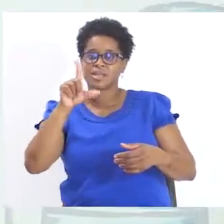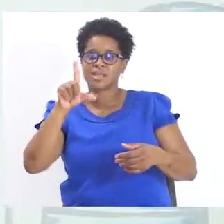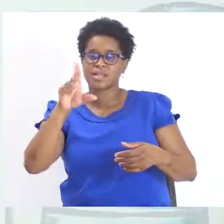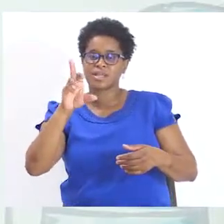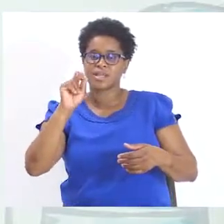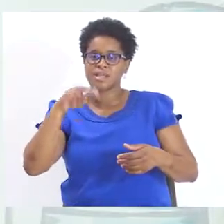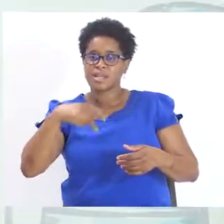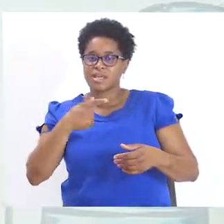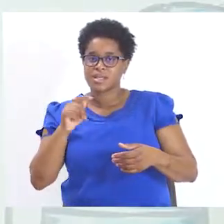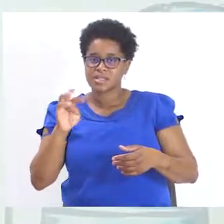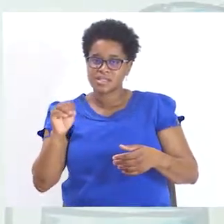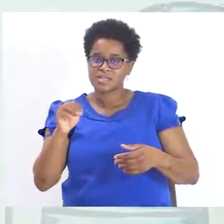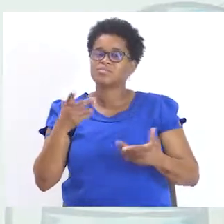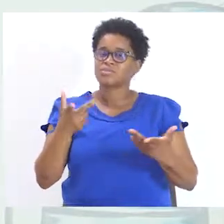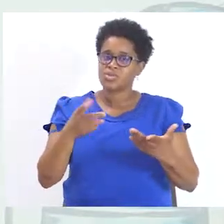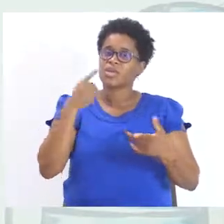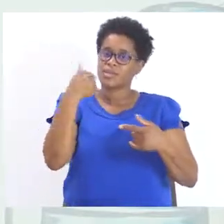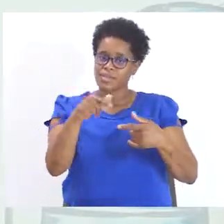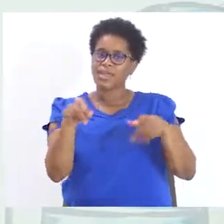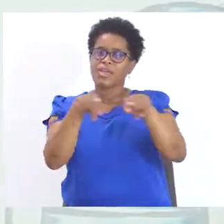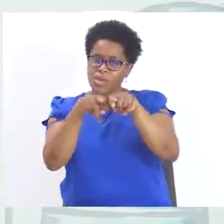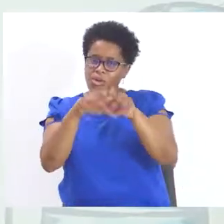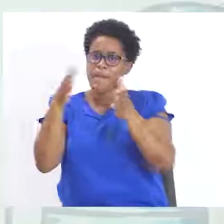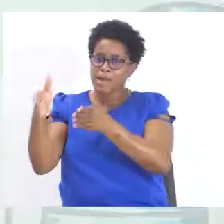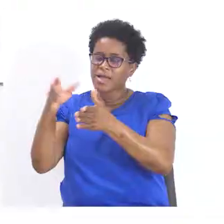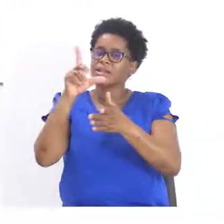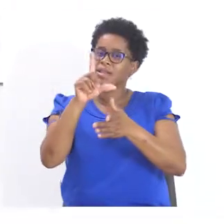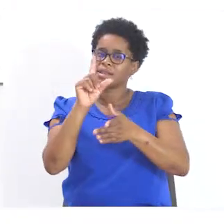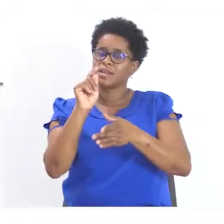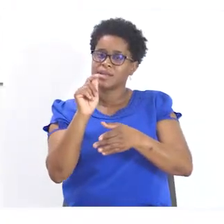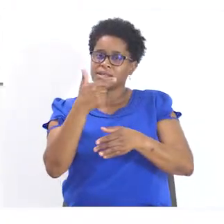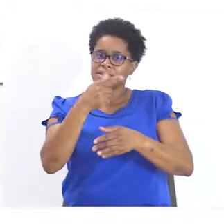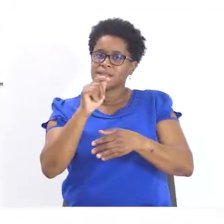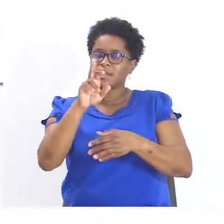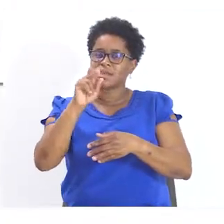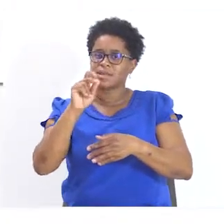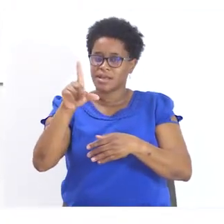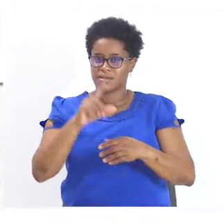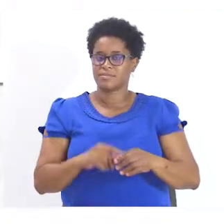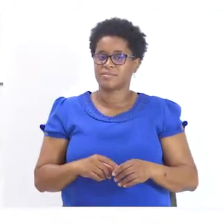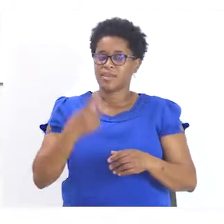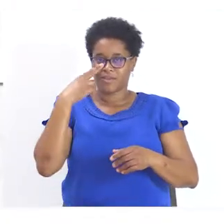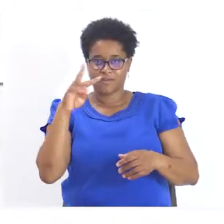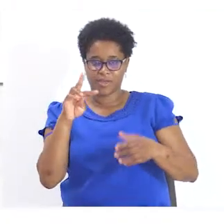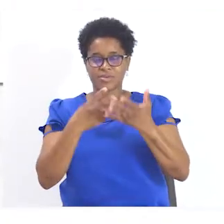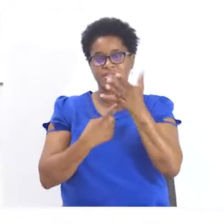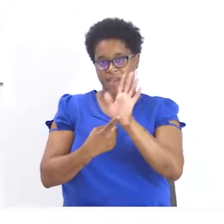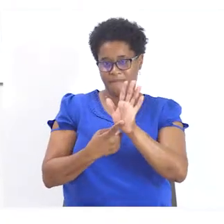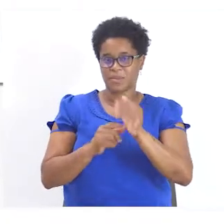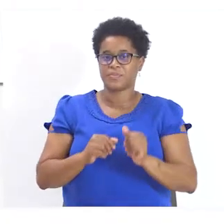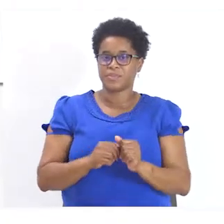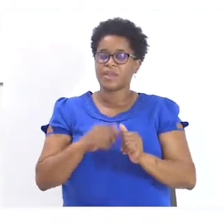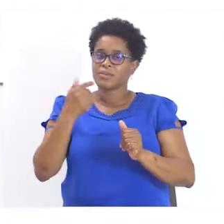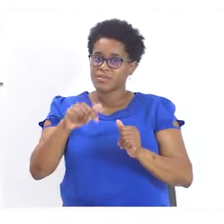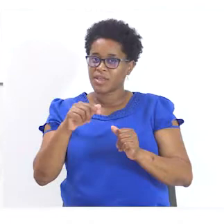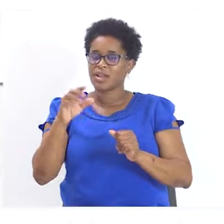São monômios que têm a mesma parte literal. Vamos ver um exemplo? Nós temos aqui